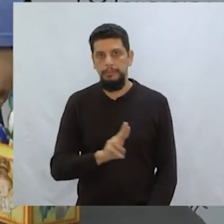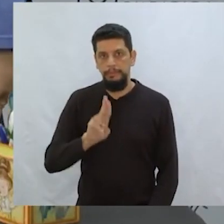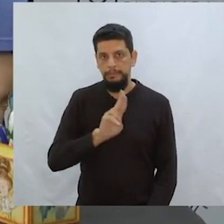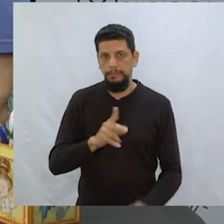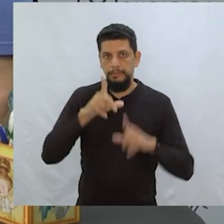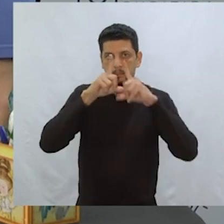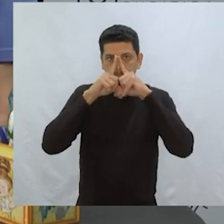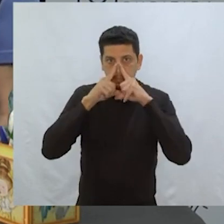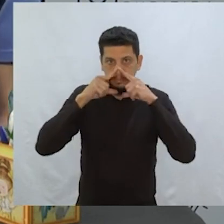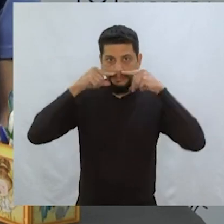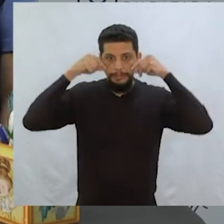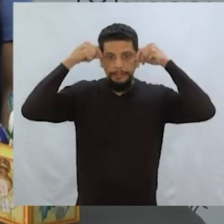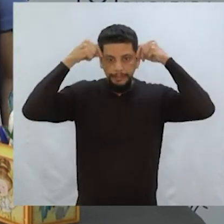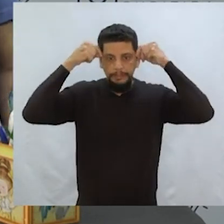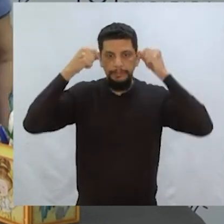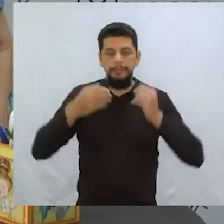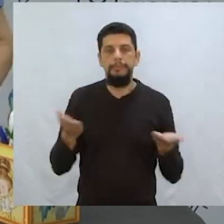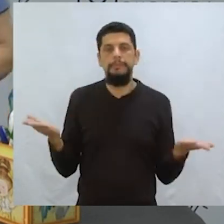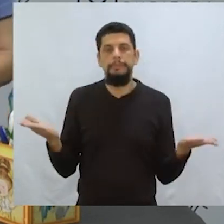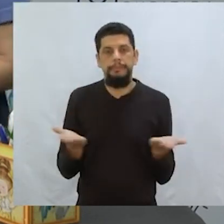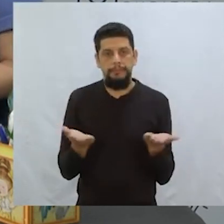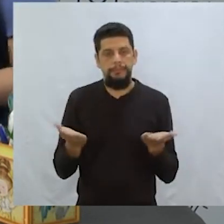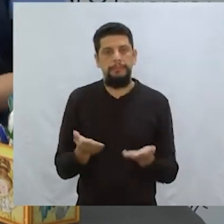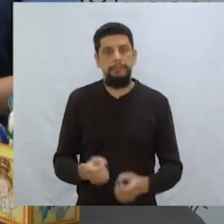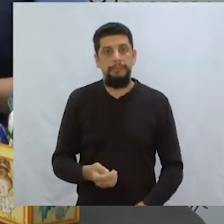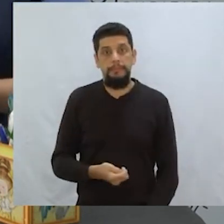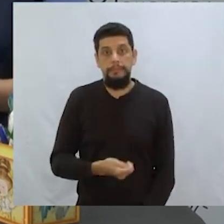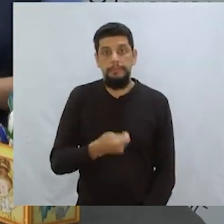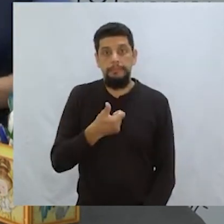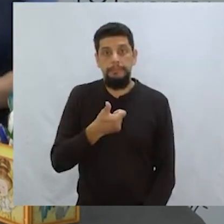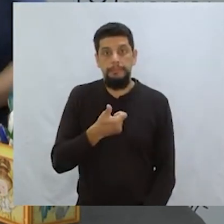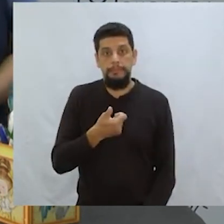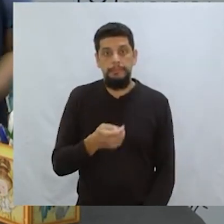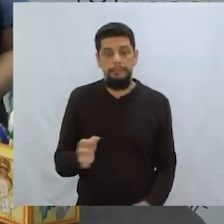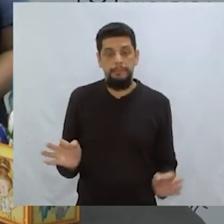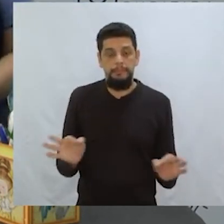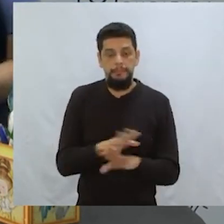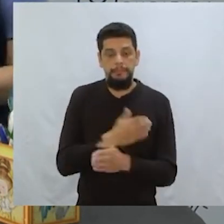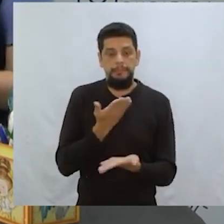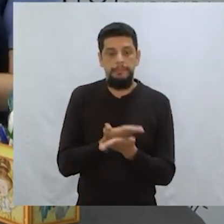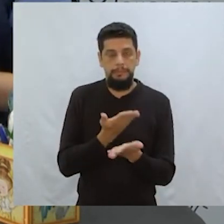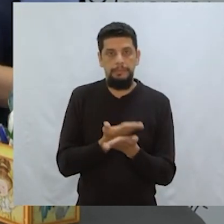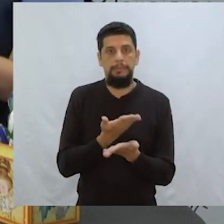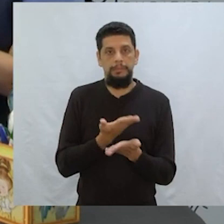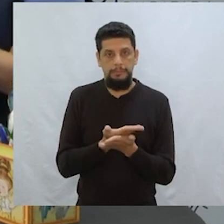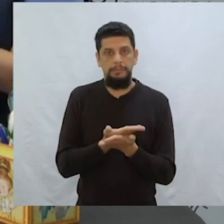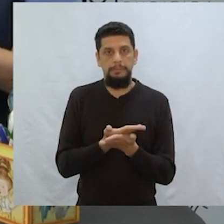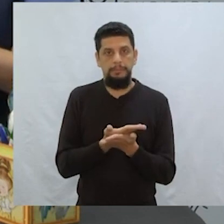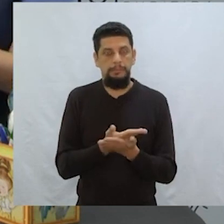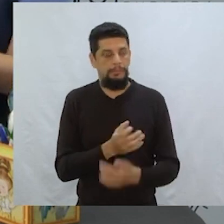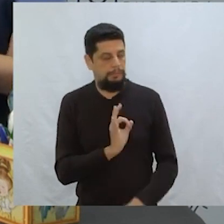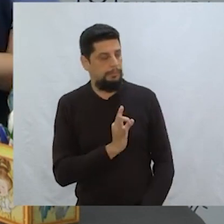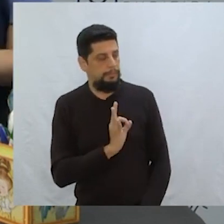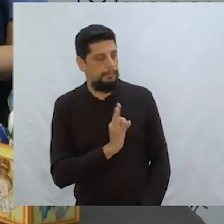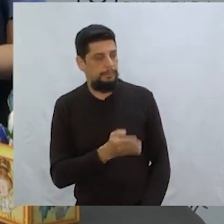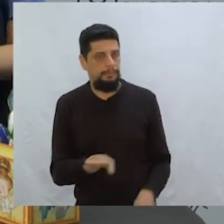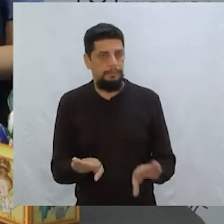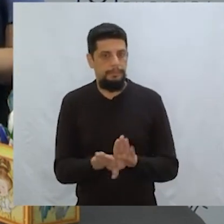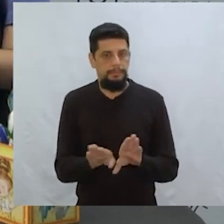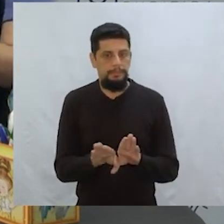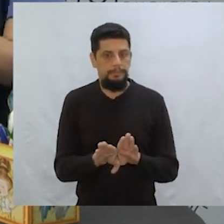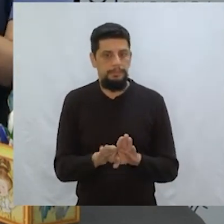A máscara. E agora a gente está quase terminando a nossa aula, né? Isso. E